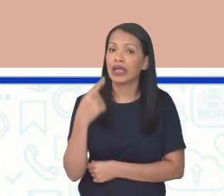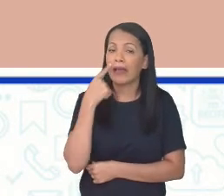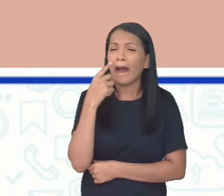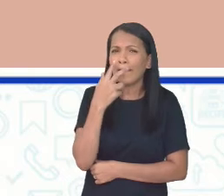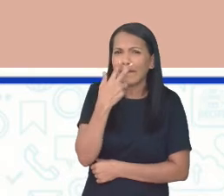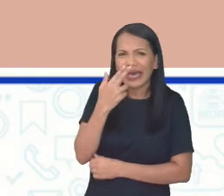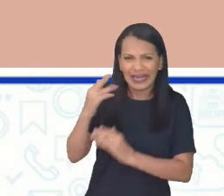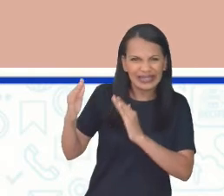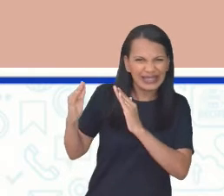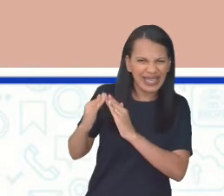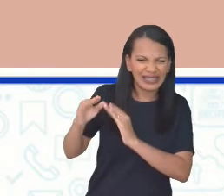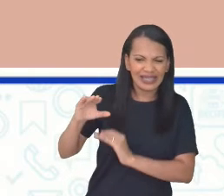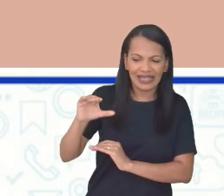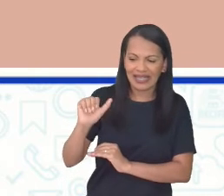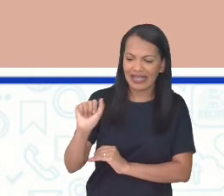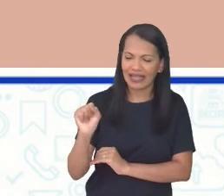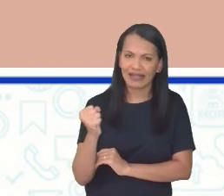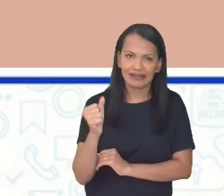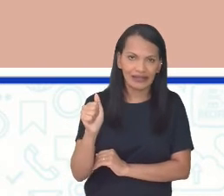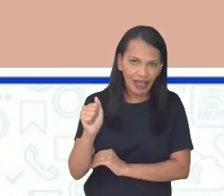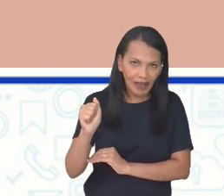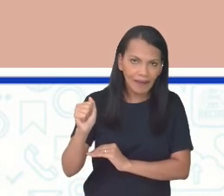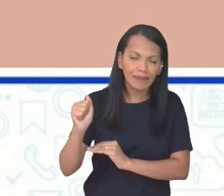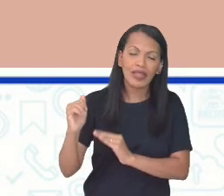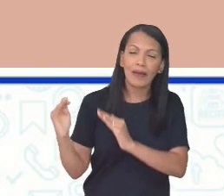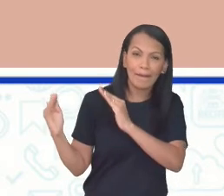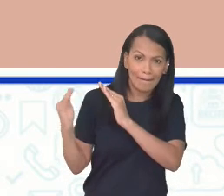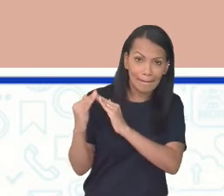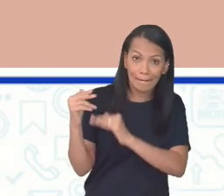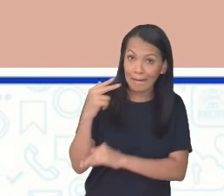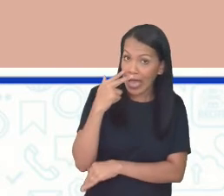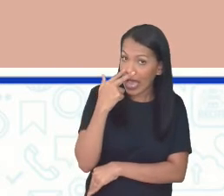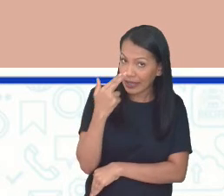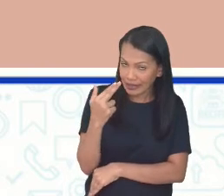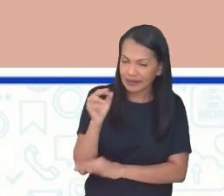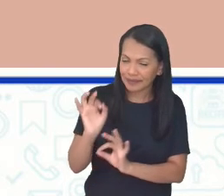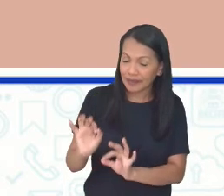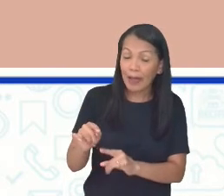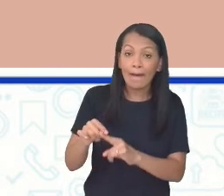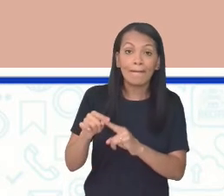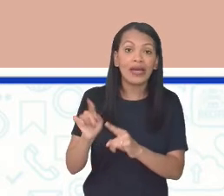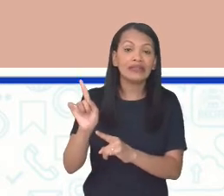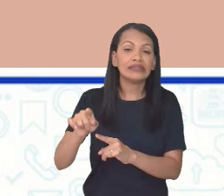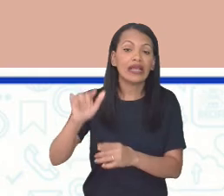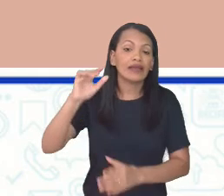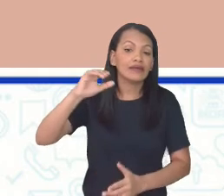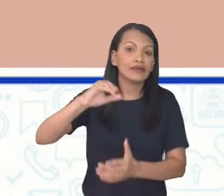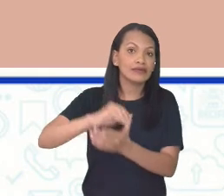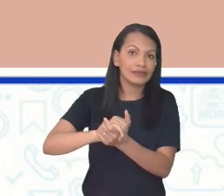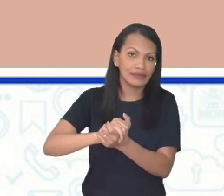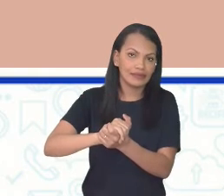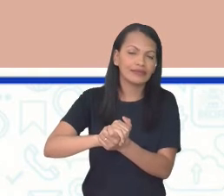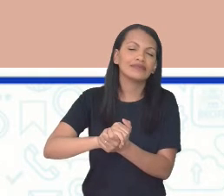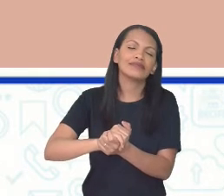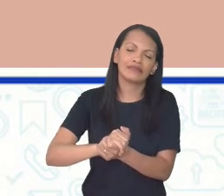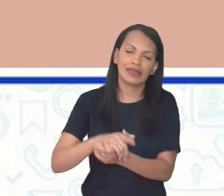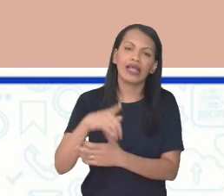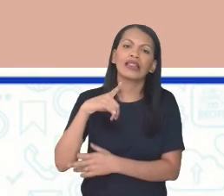Em cerimônia simples, em sua casa. Então, vocês percebem aí a palavra casa tem